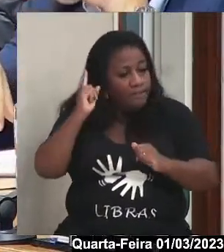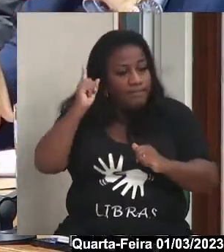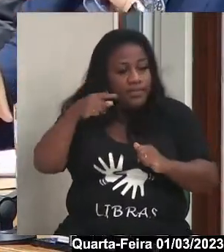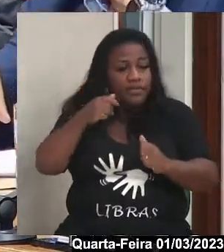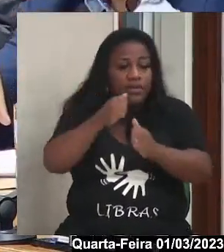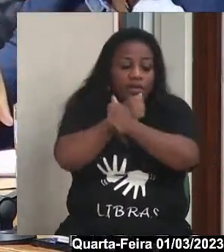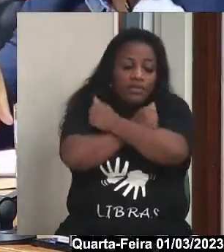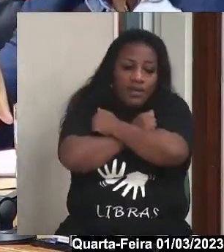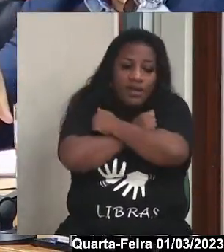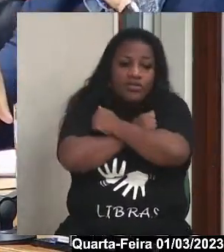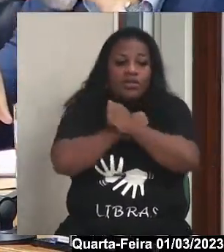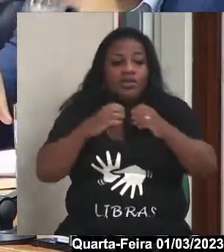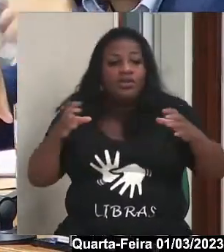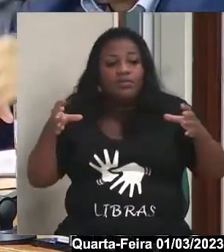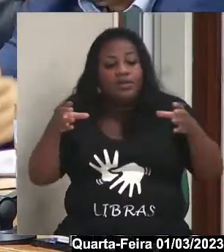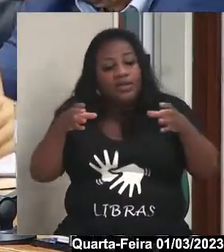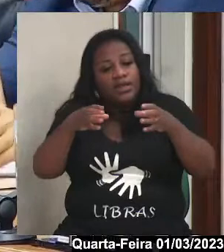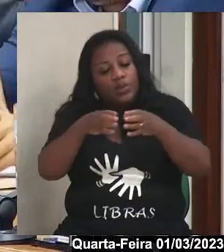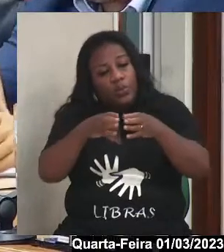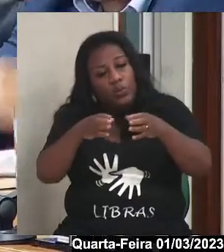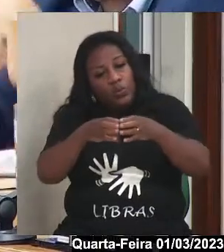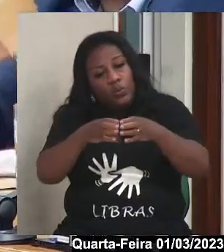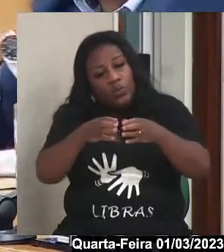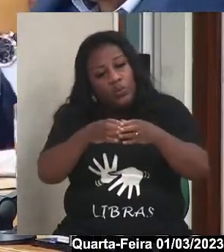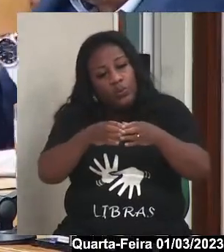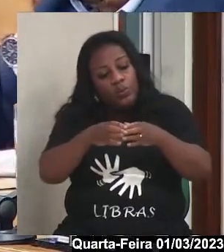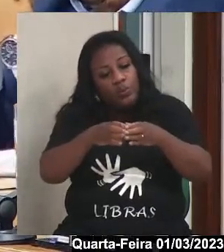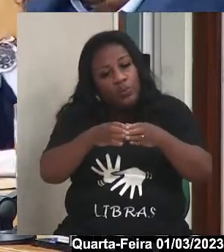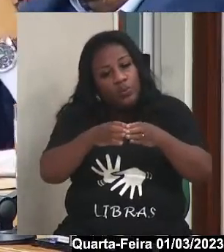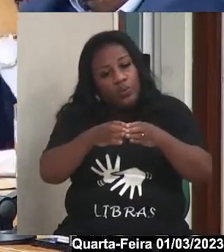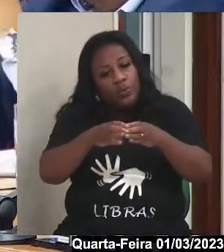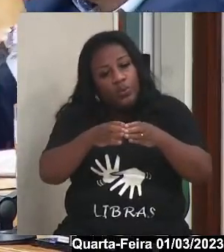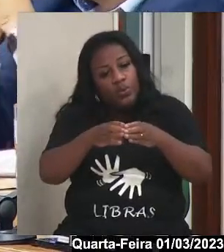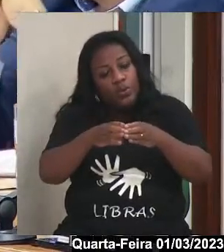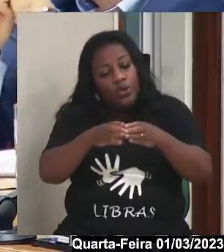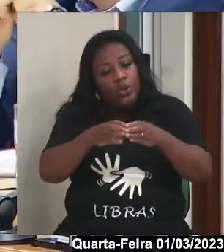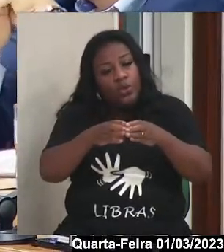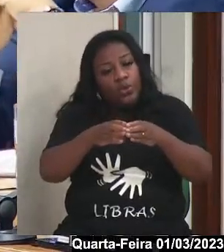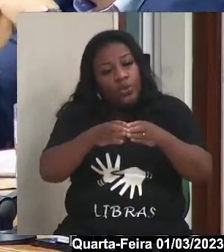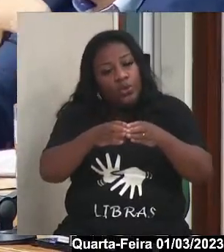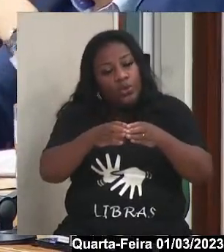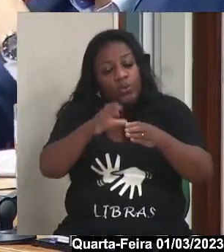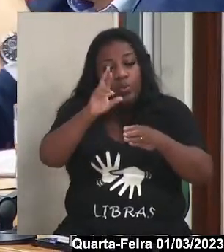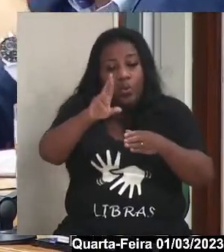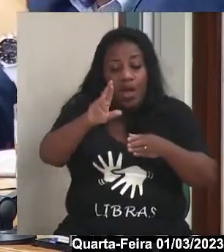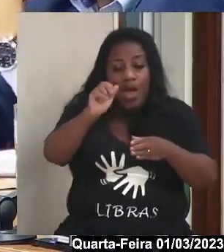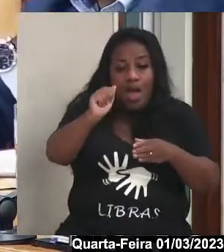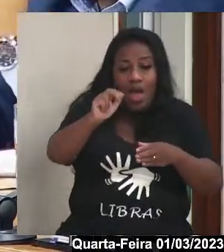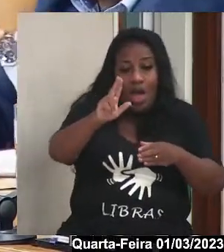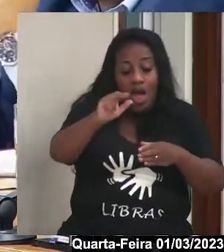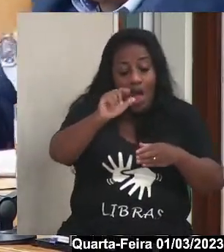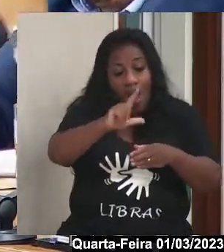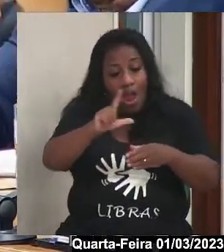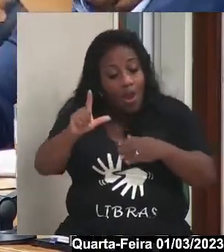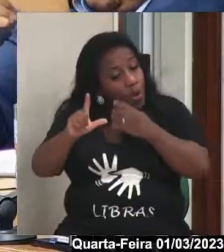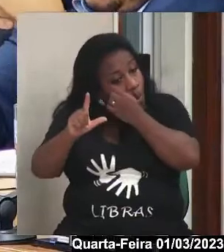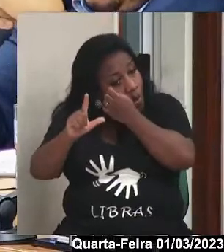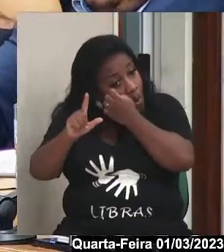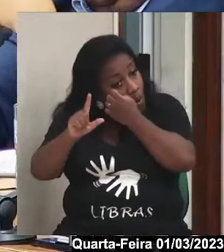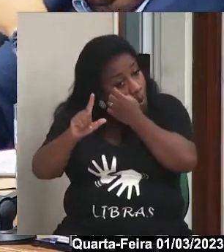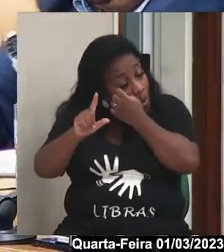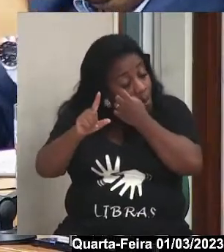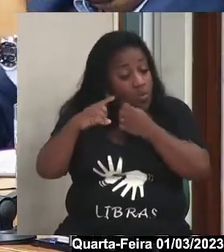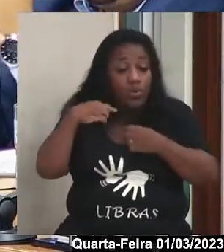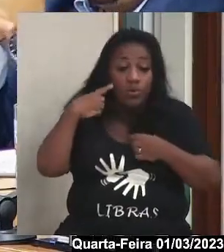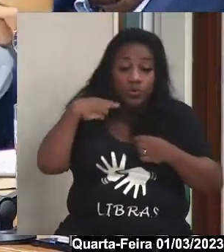abraço para aquela equipe maravilhosa lá do nosso planejamento, do Raul, o Márcio, o doutor